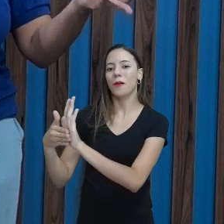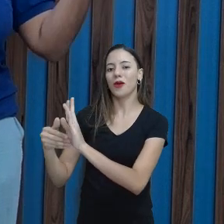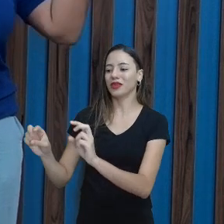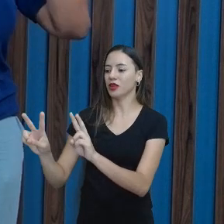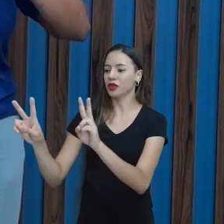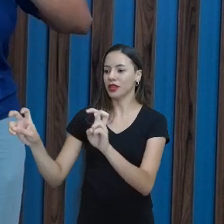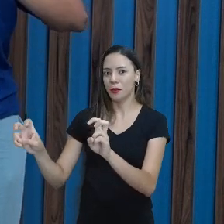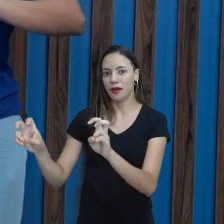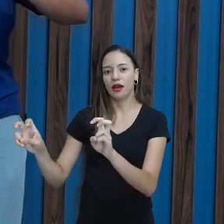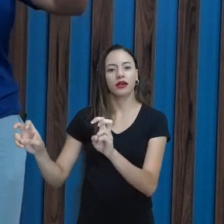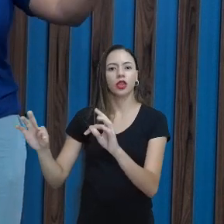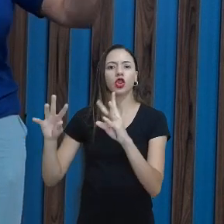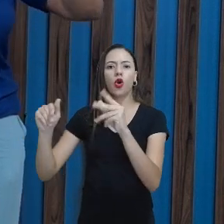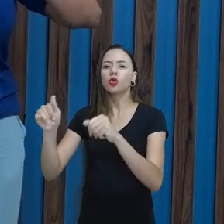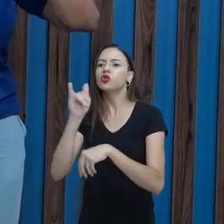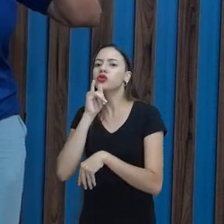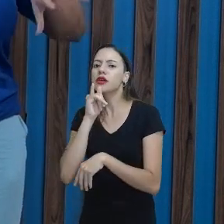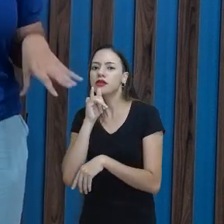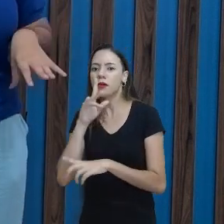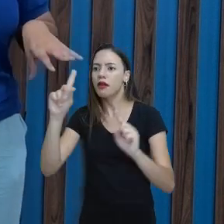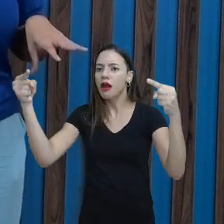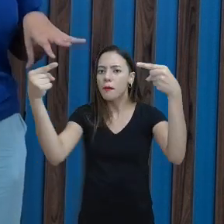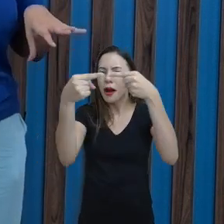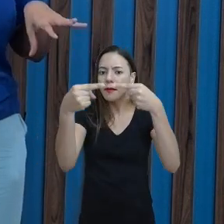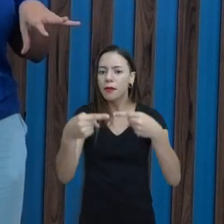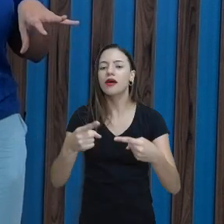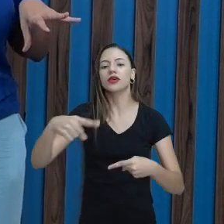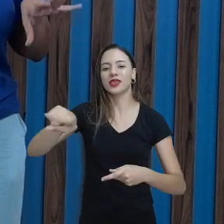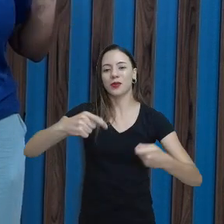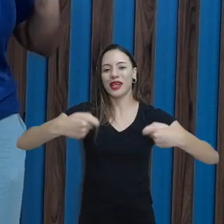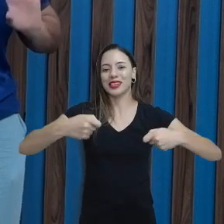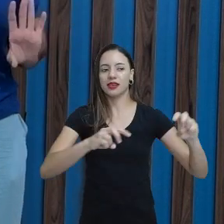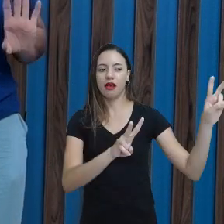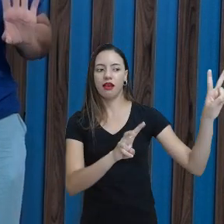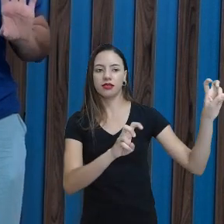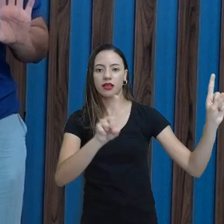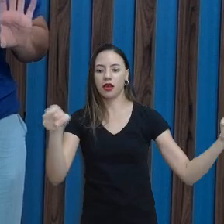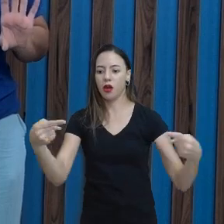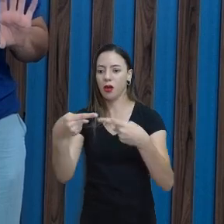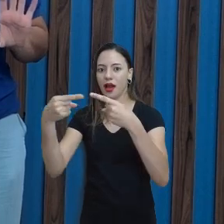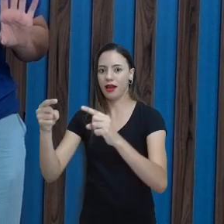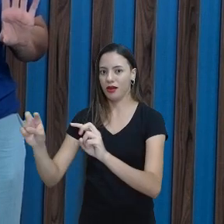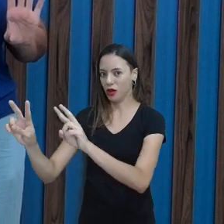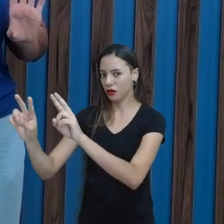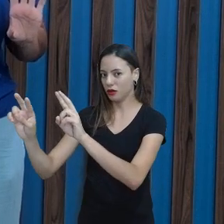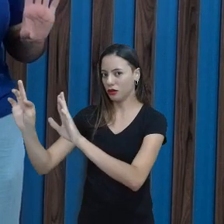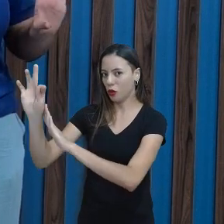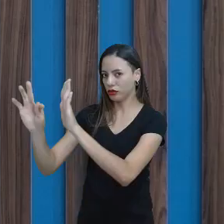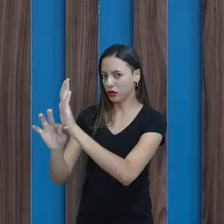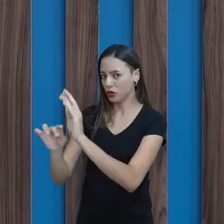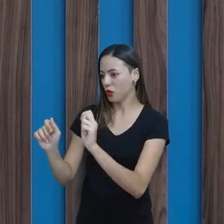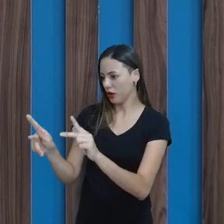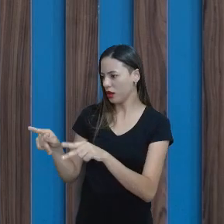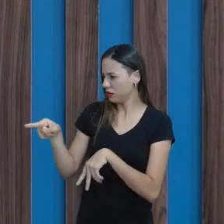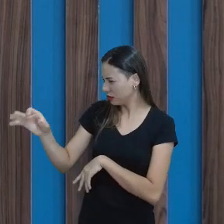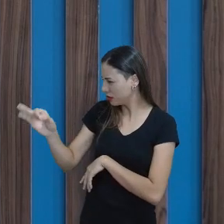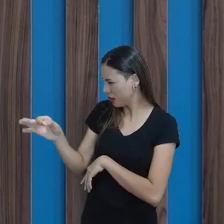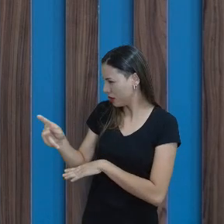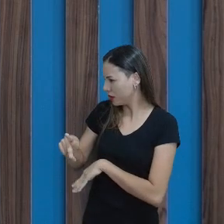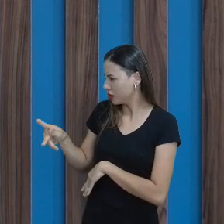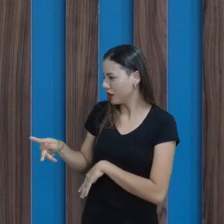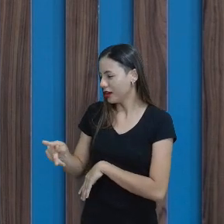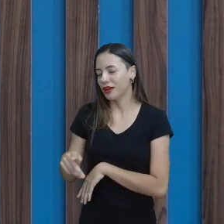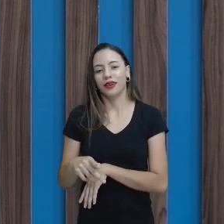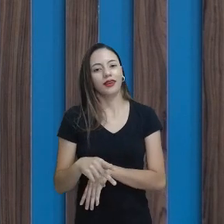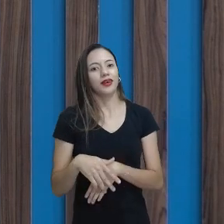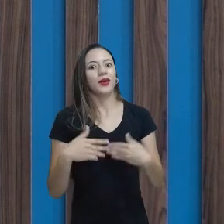né? Contanto que vocês consigam articular essa citação. Não é isso, professora Adriana? Isso mesmo, professora Camille. Ufa, né,